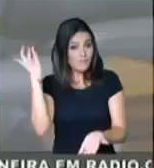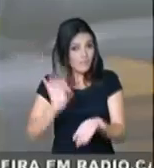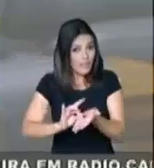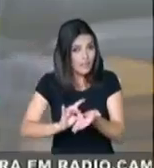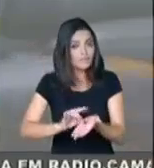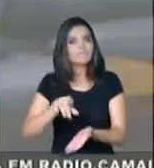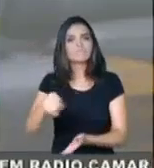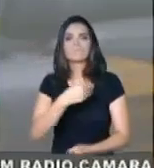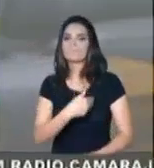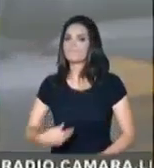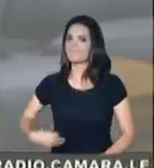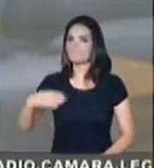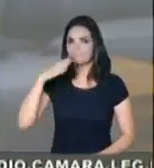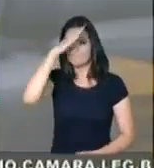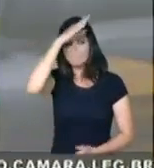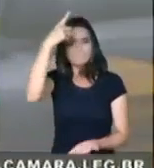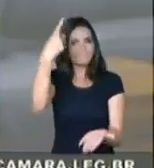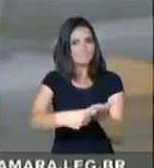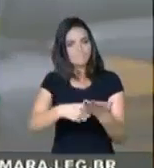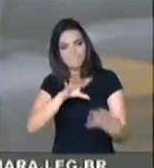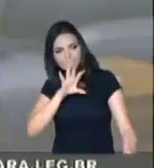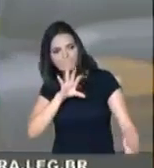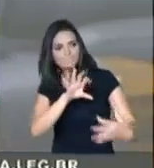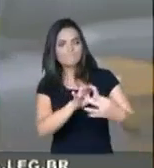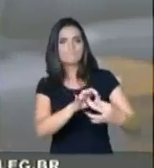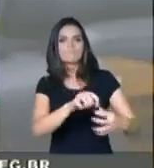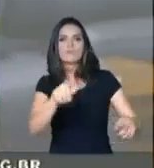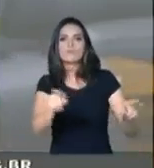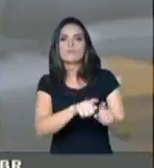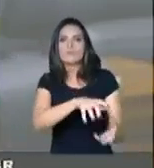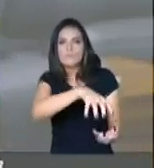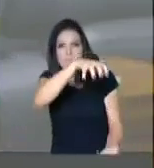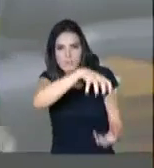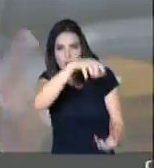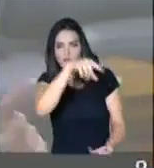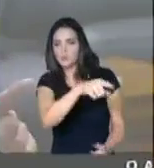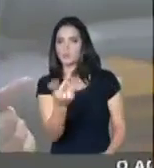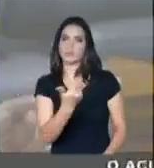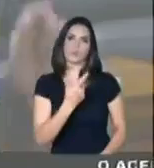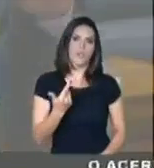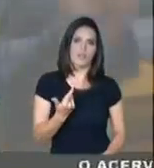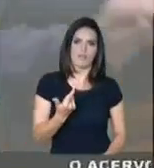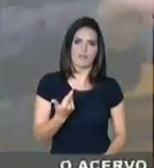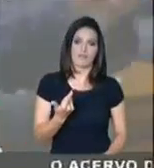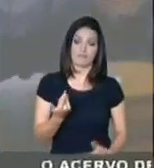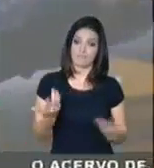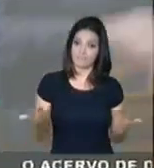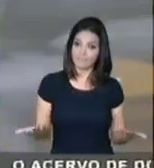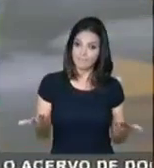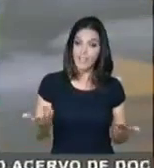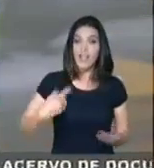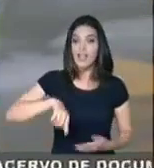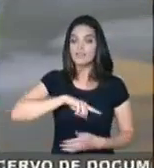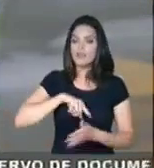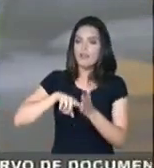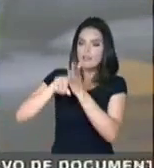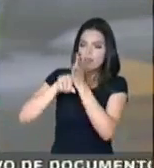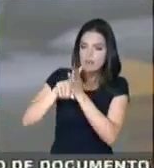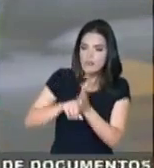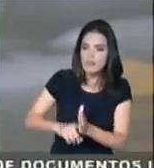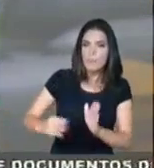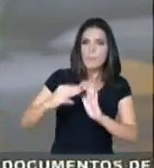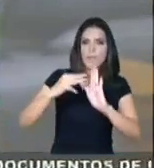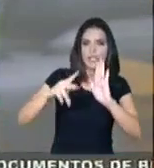que esse governo não tem compromisso com a terceira idade. E vejam, nós aqui analisamos uma